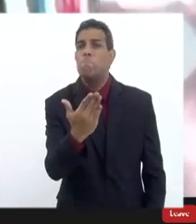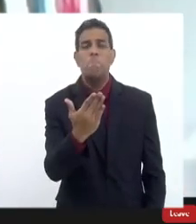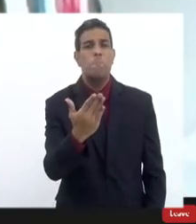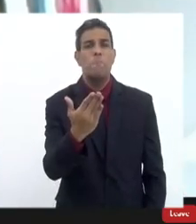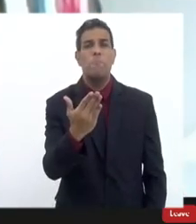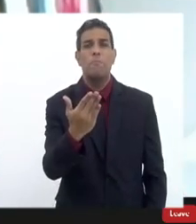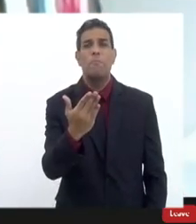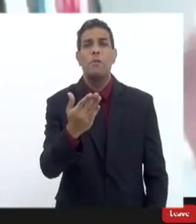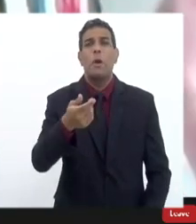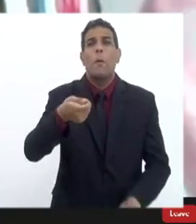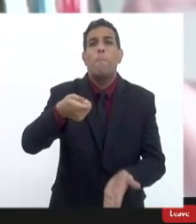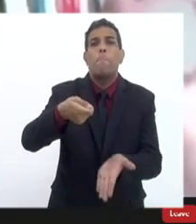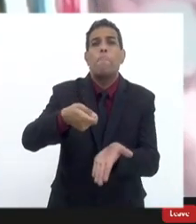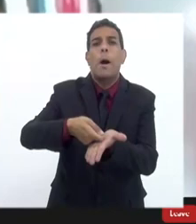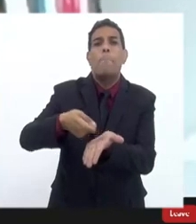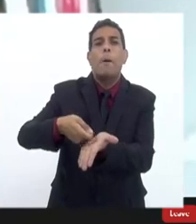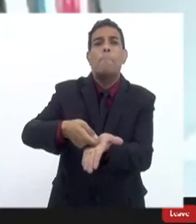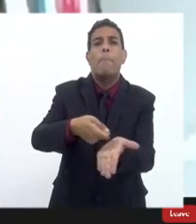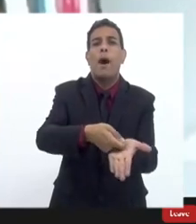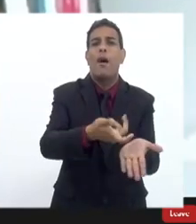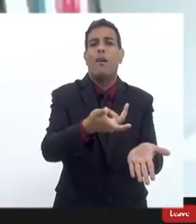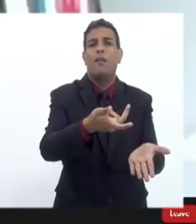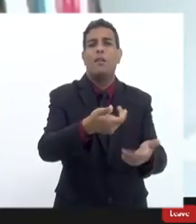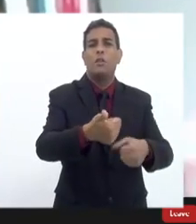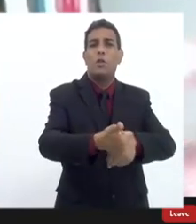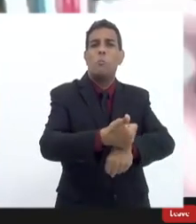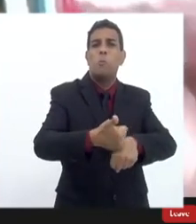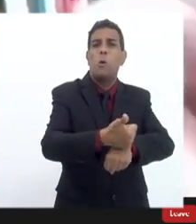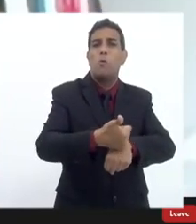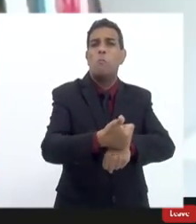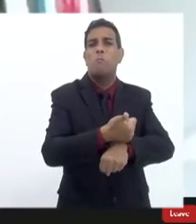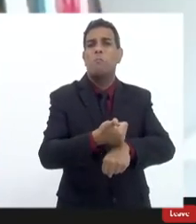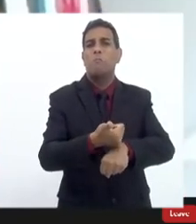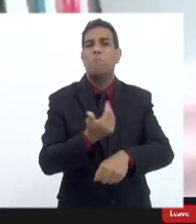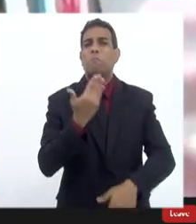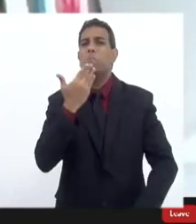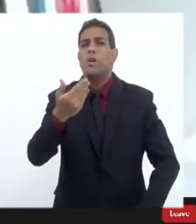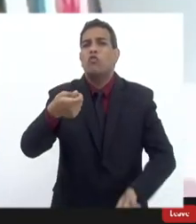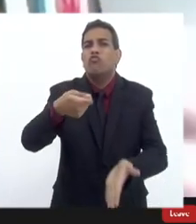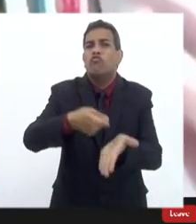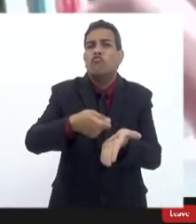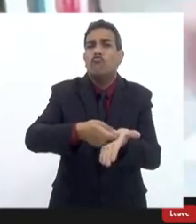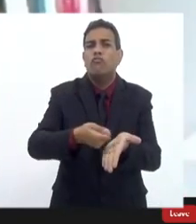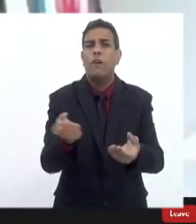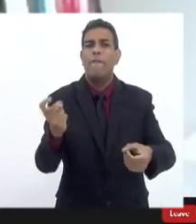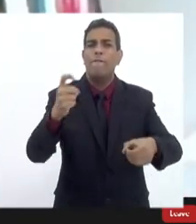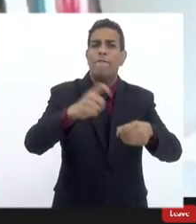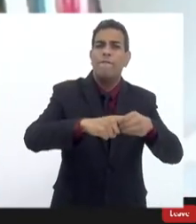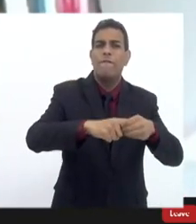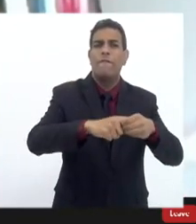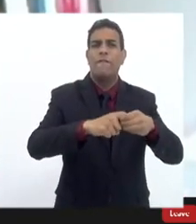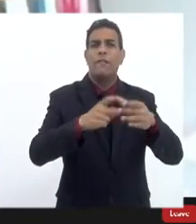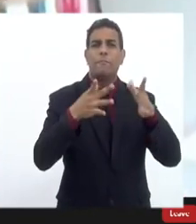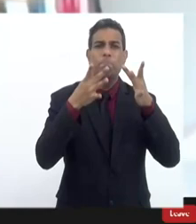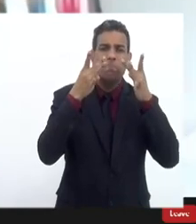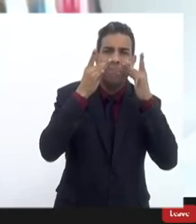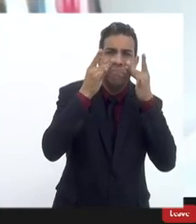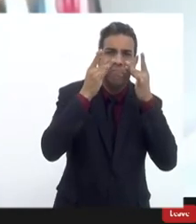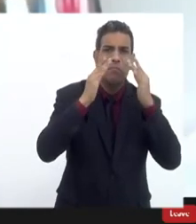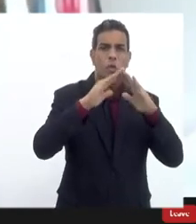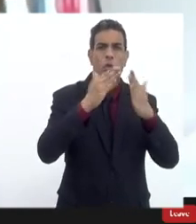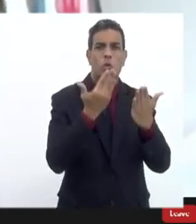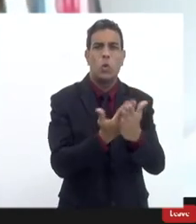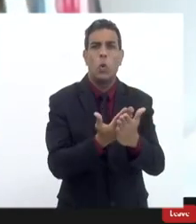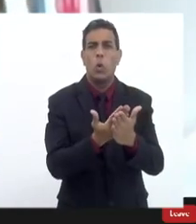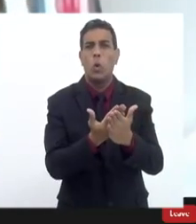posição dos profissionais, da sociedade, quanto à mudança no